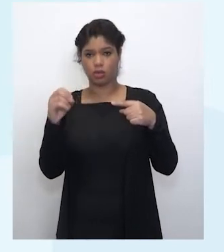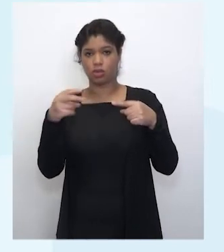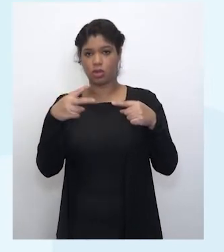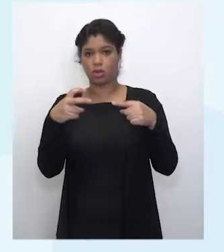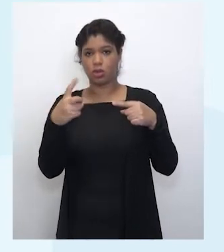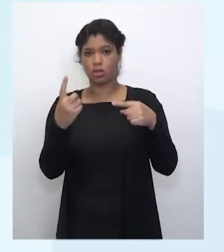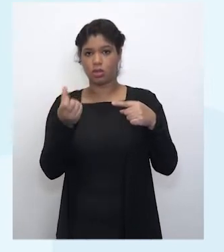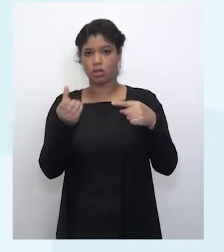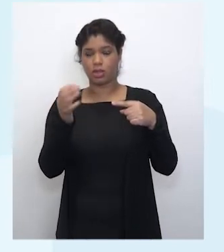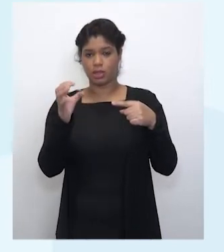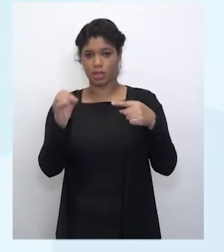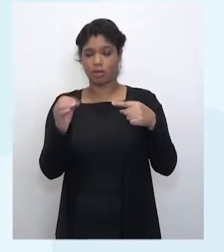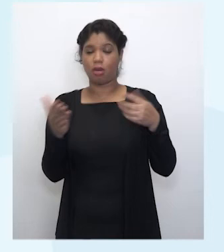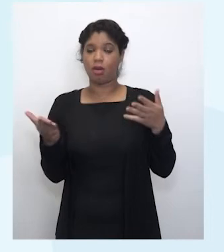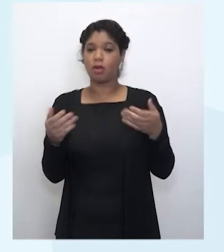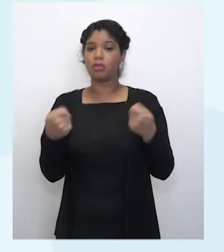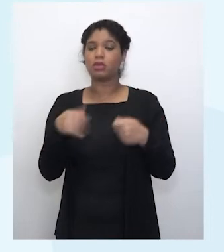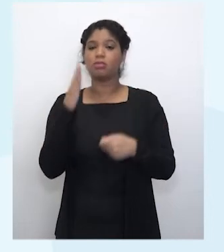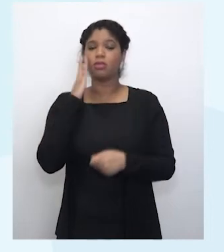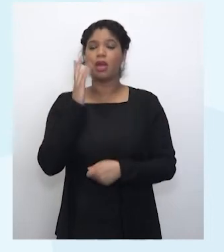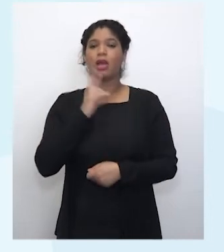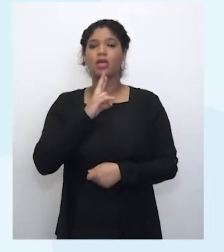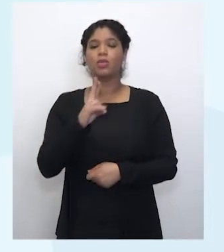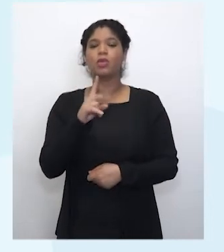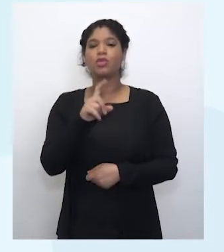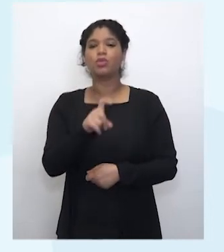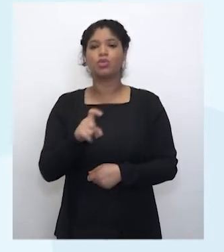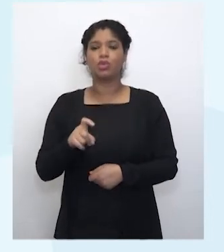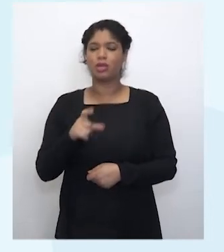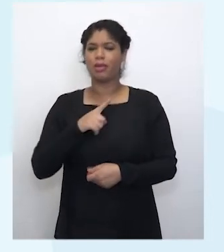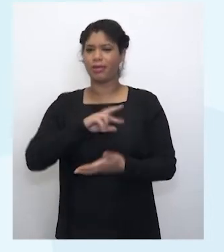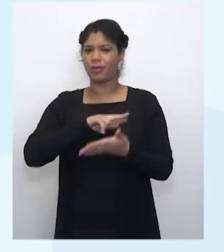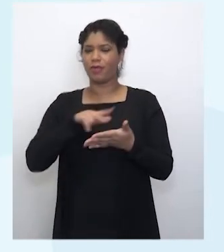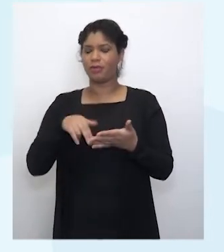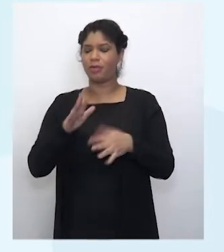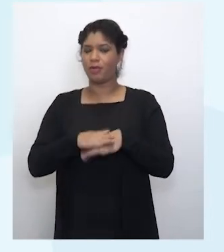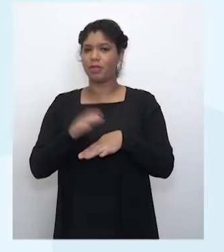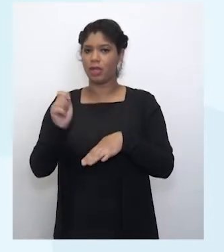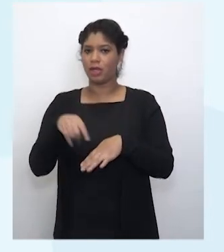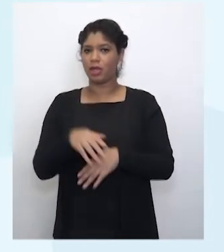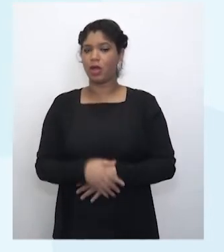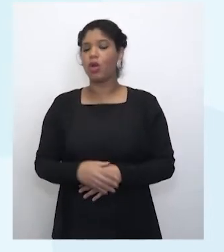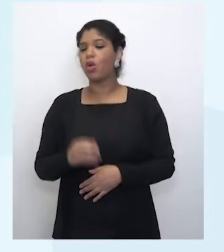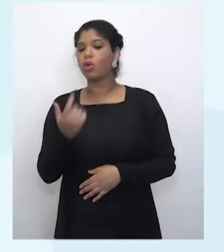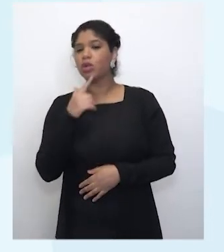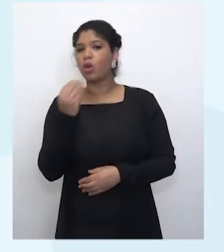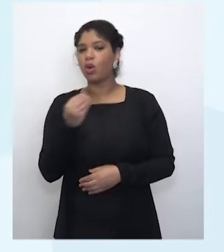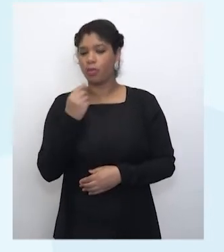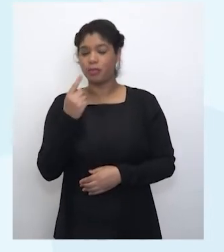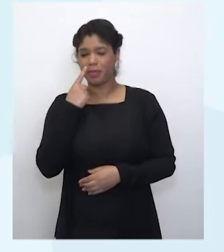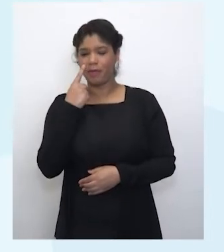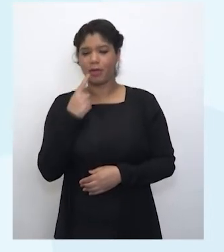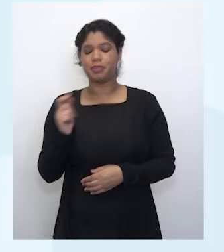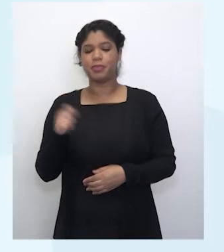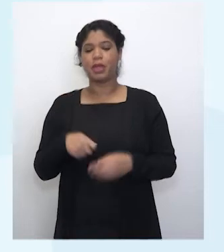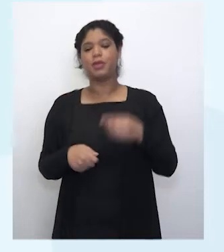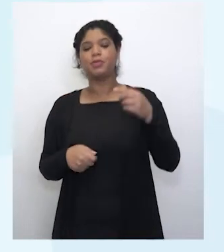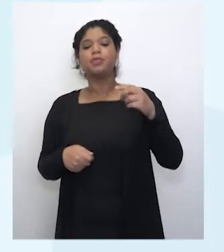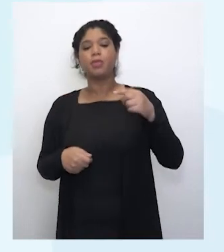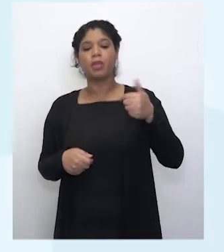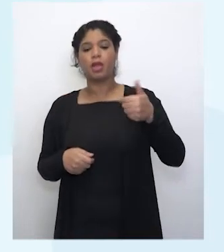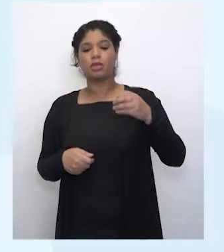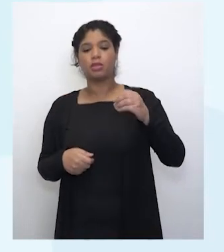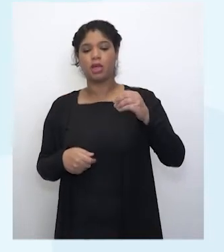X. Aqui tem várias formas de você fazer. Por exemplo, uma delas é cortando o zerinho. Olha, o 100